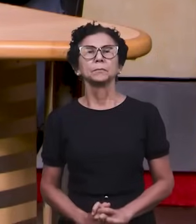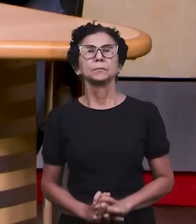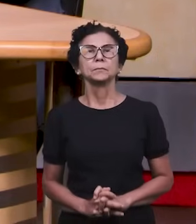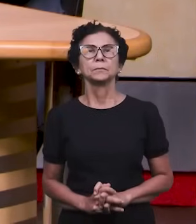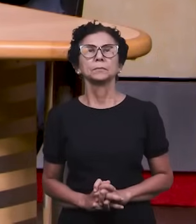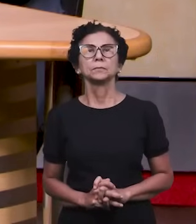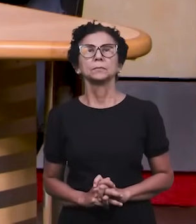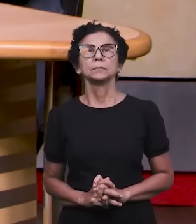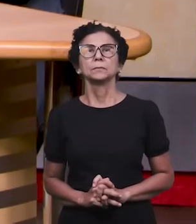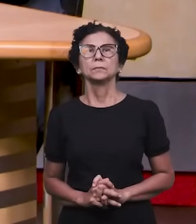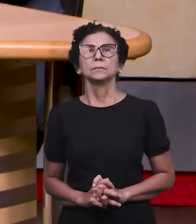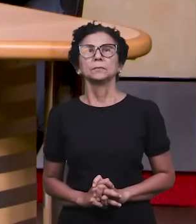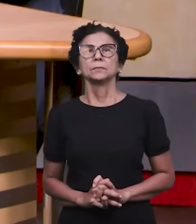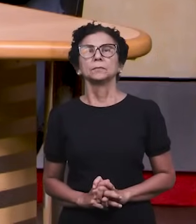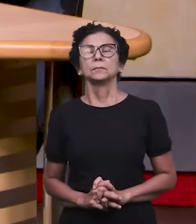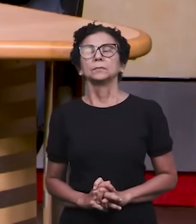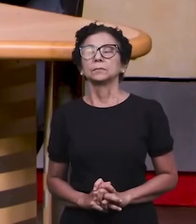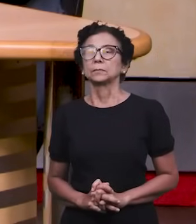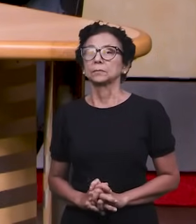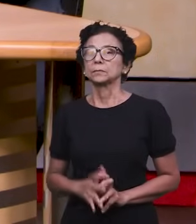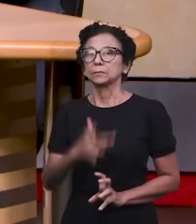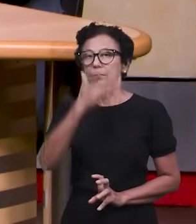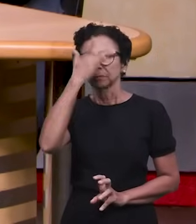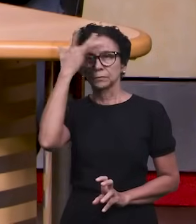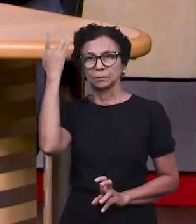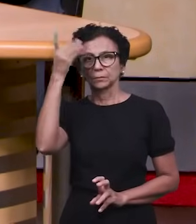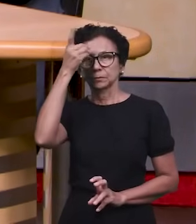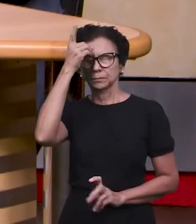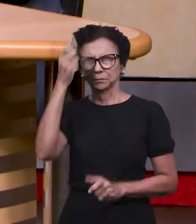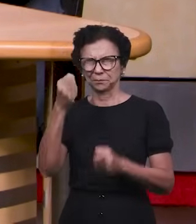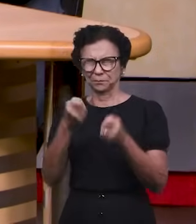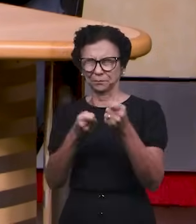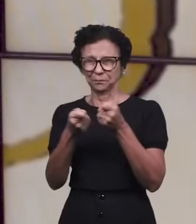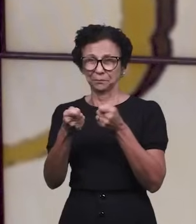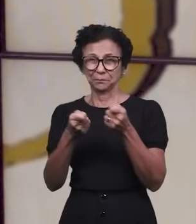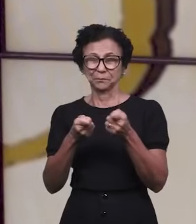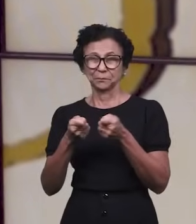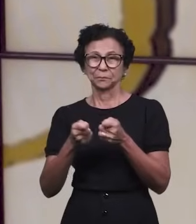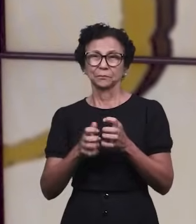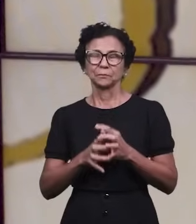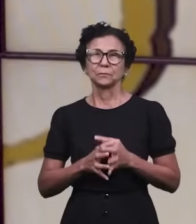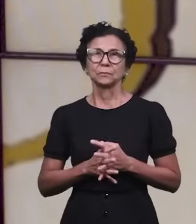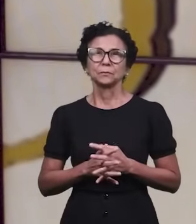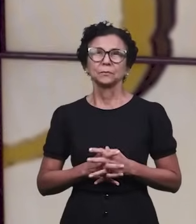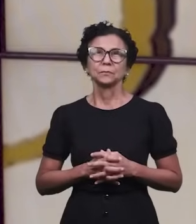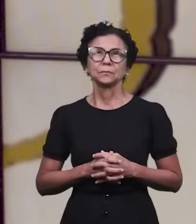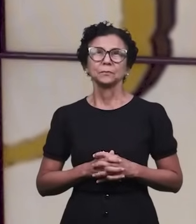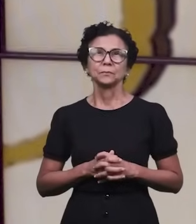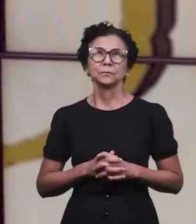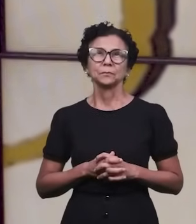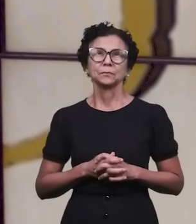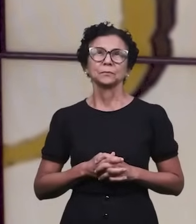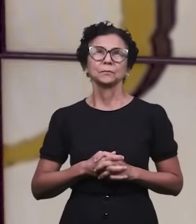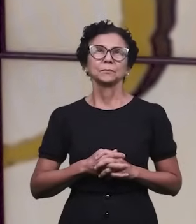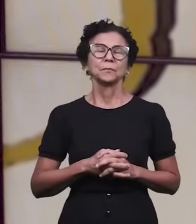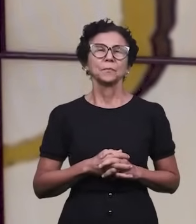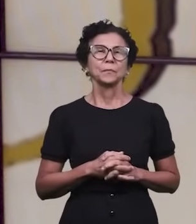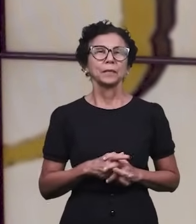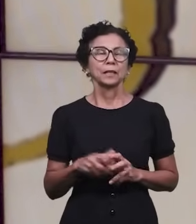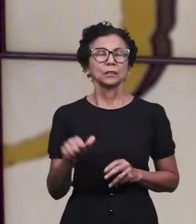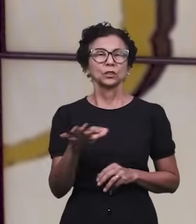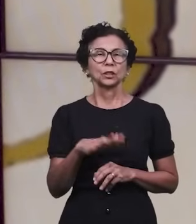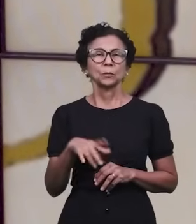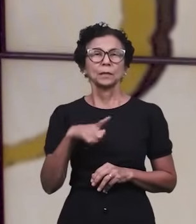ou de pessoas que querem dominar ou governar através dos dons. Geralmente, eles entregam muitos dons